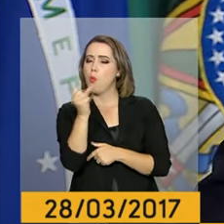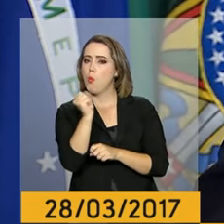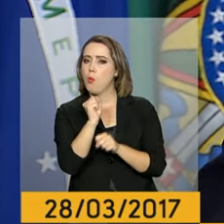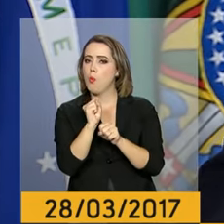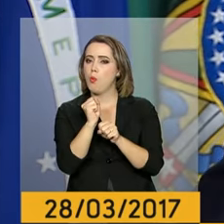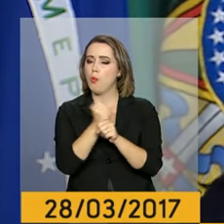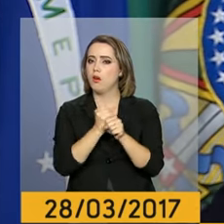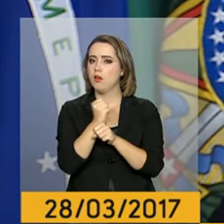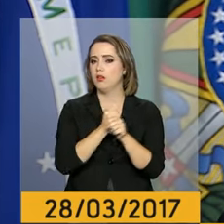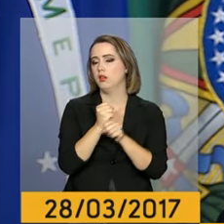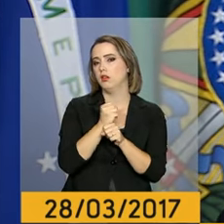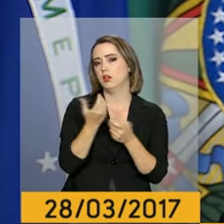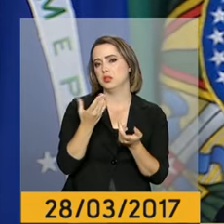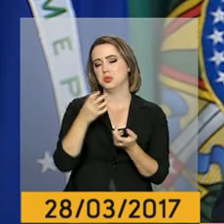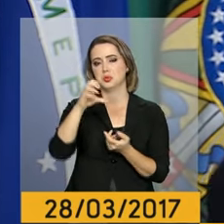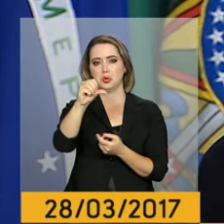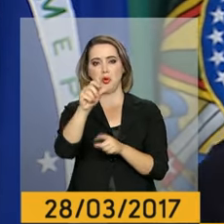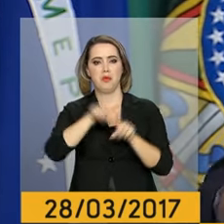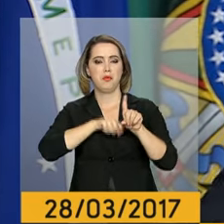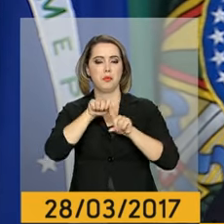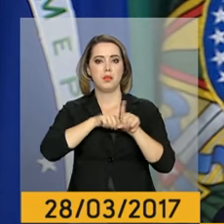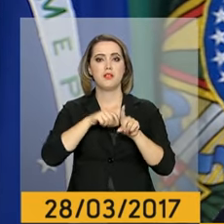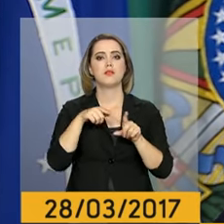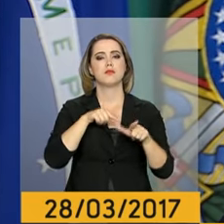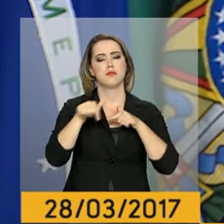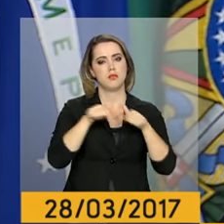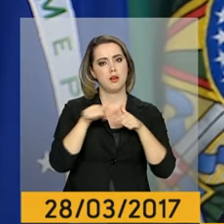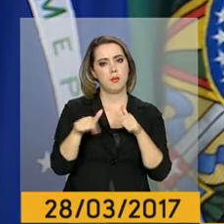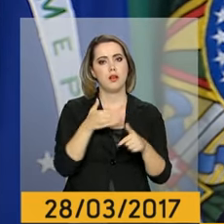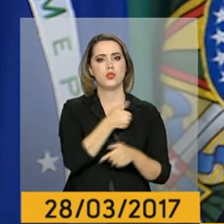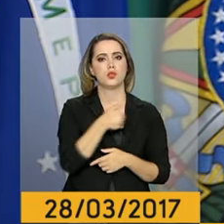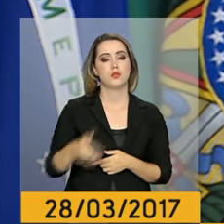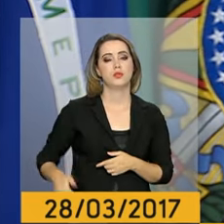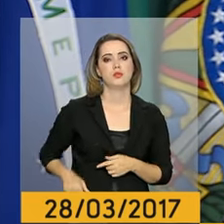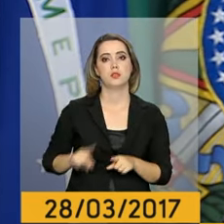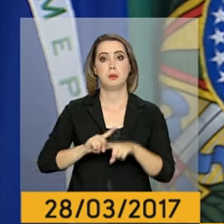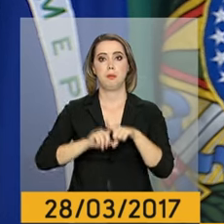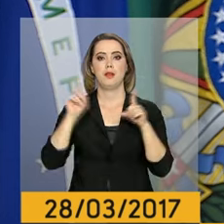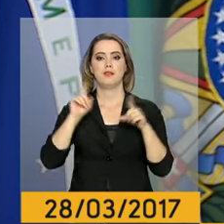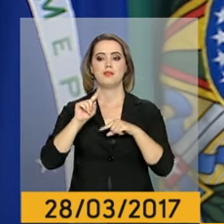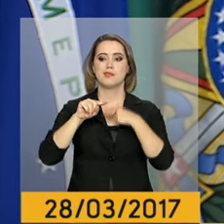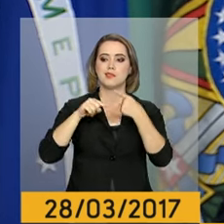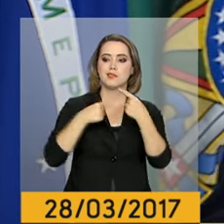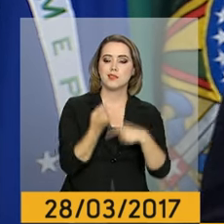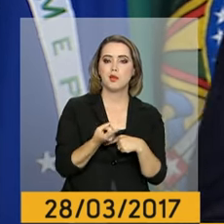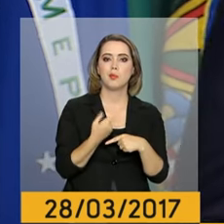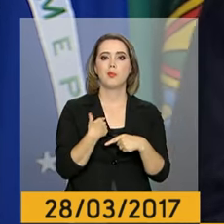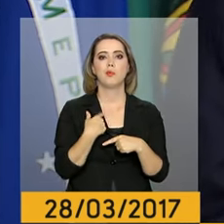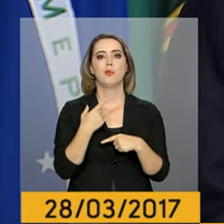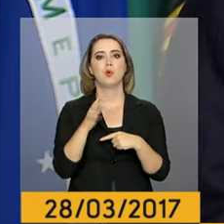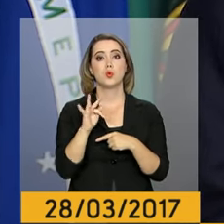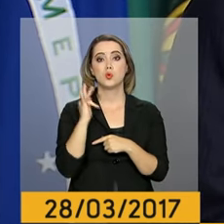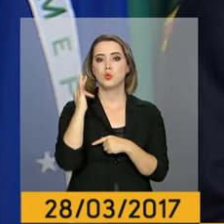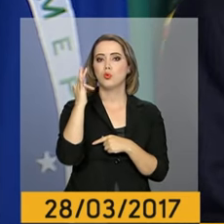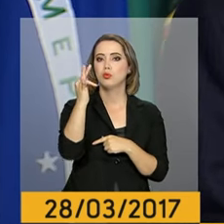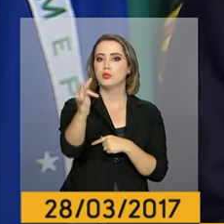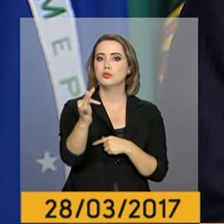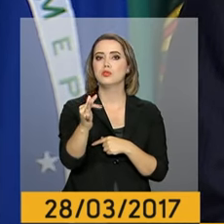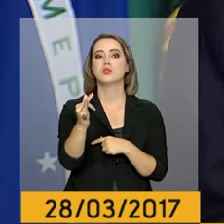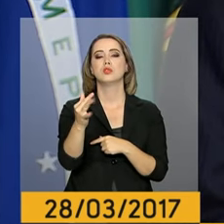meses de governo mas os senhores verão queo algum tempo depois o desfrute